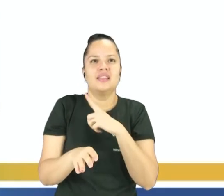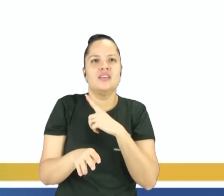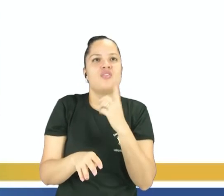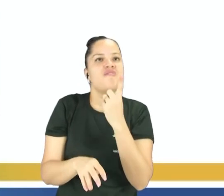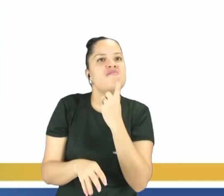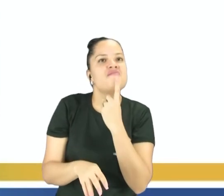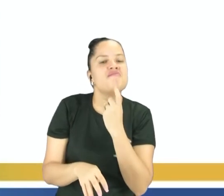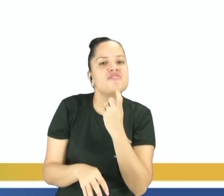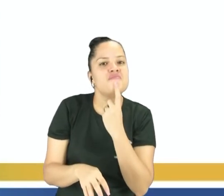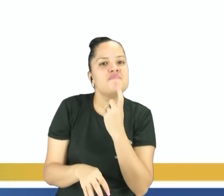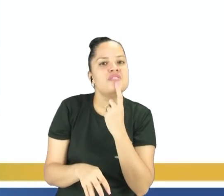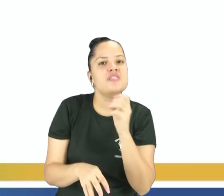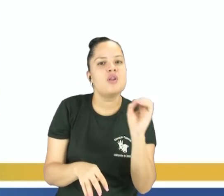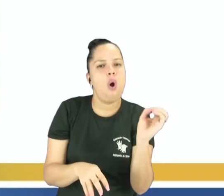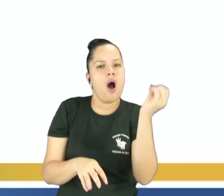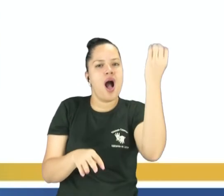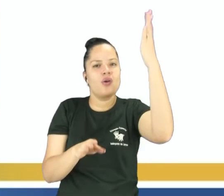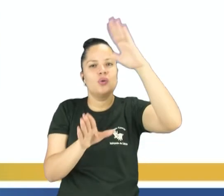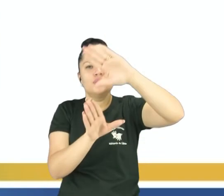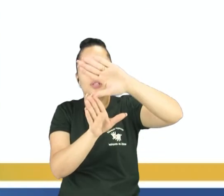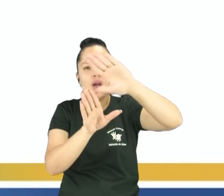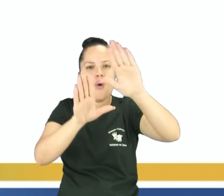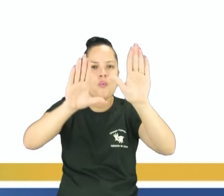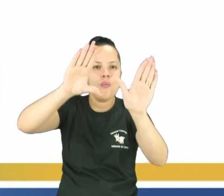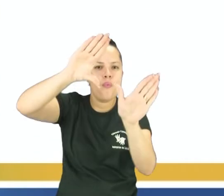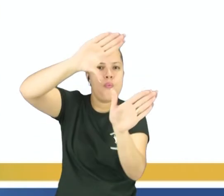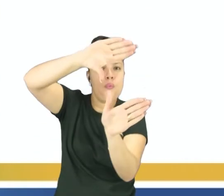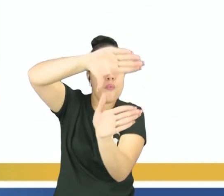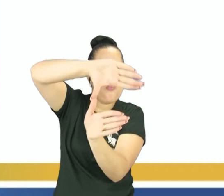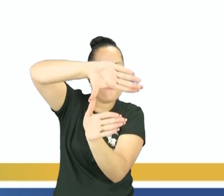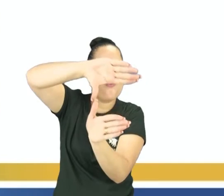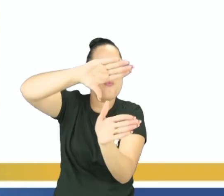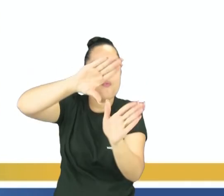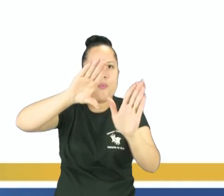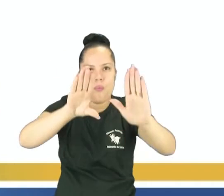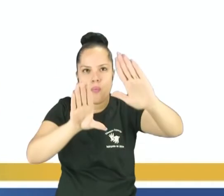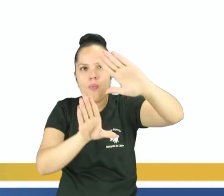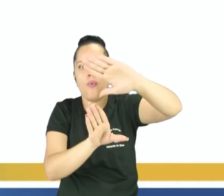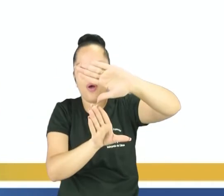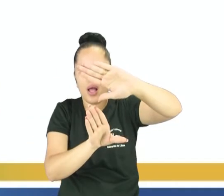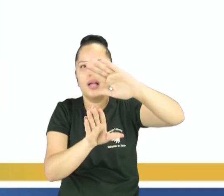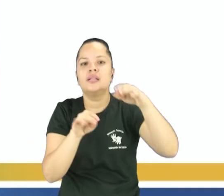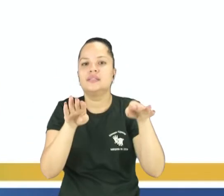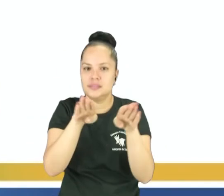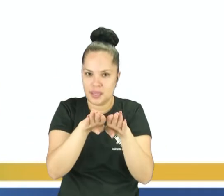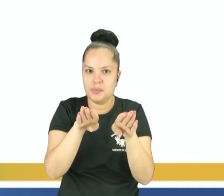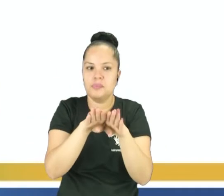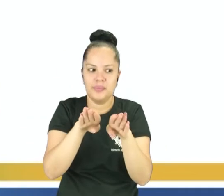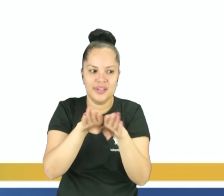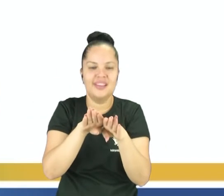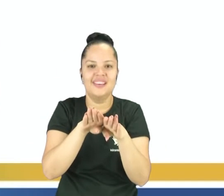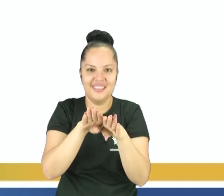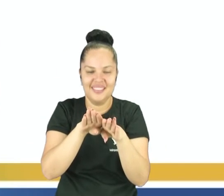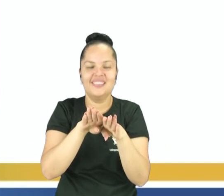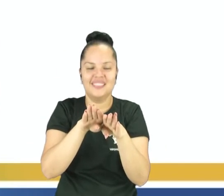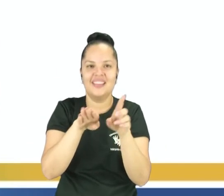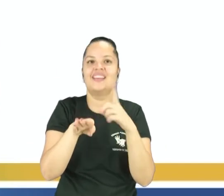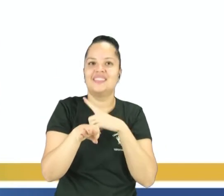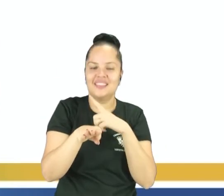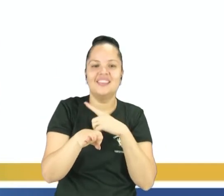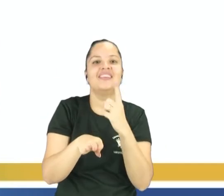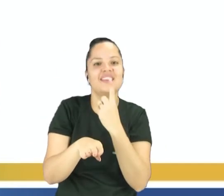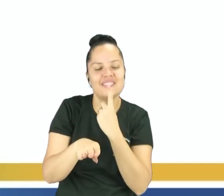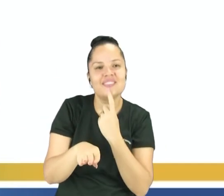está acontecendo uma rotação, ó. Repara que é como se estivesse rodando o mesmo Largato em torno desse ponto aqui, ó. Então aqui nós